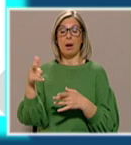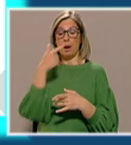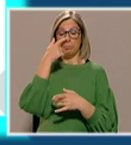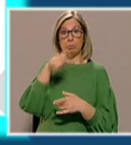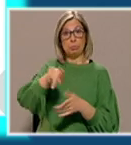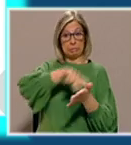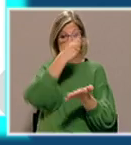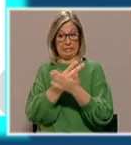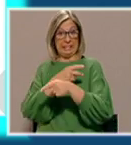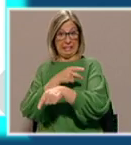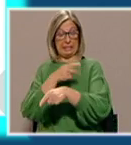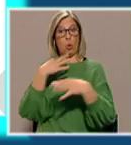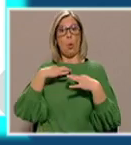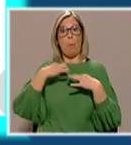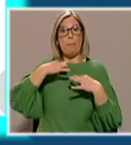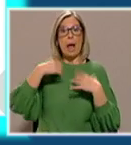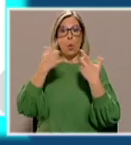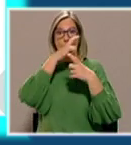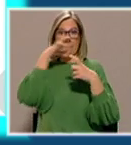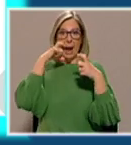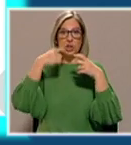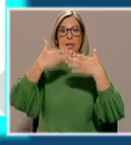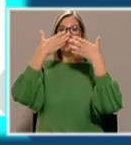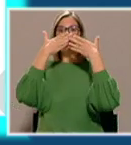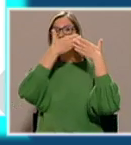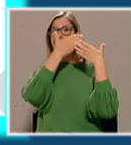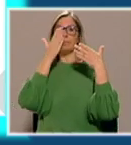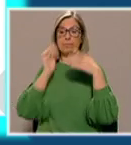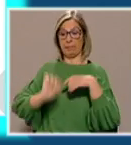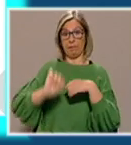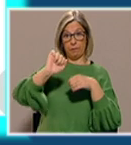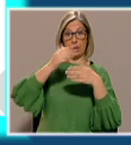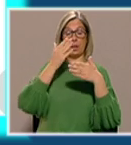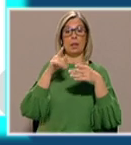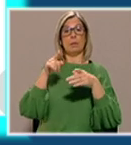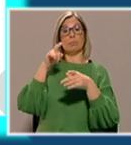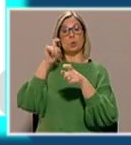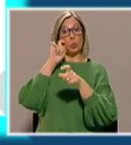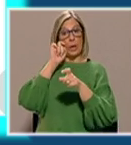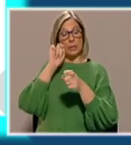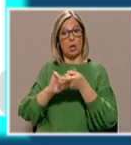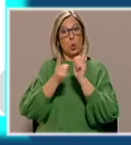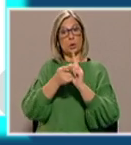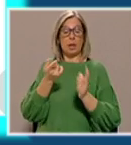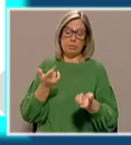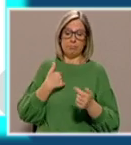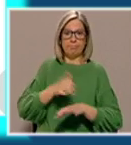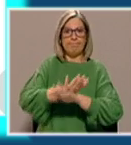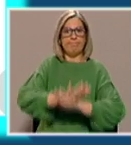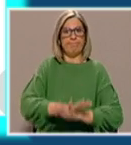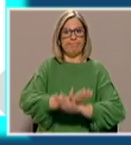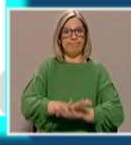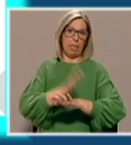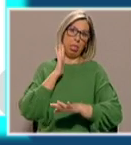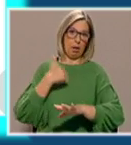uma máscara ou um pano e, a seguir, iniciar as manobras de suporte básico de vida que viram aqui na aula